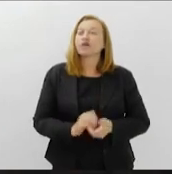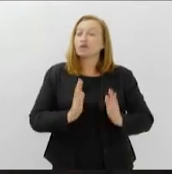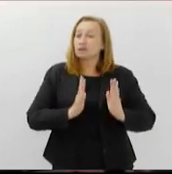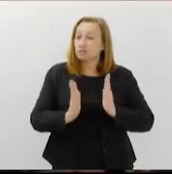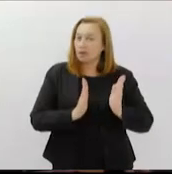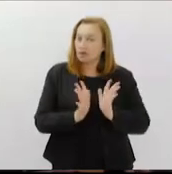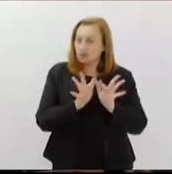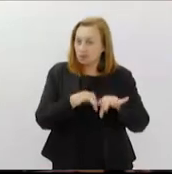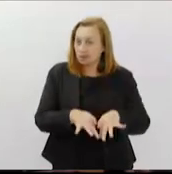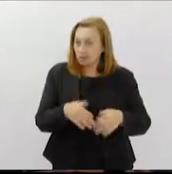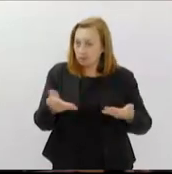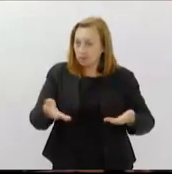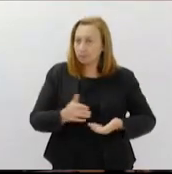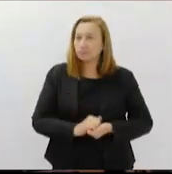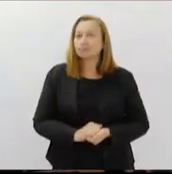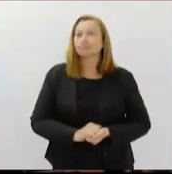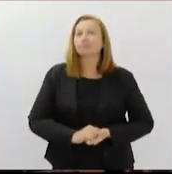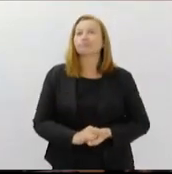final aí.